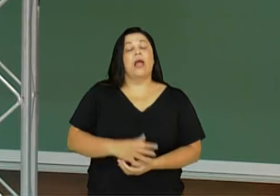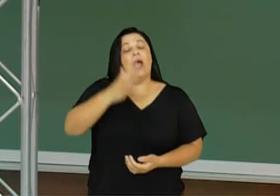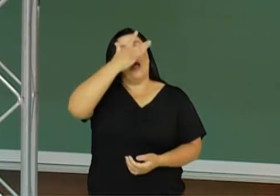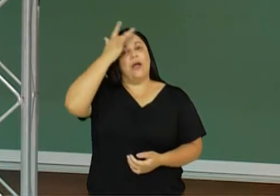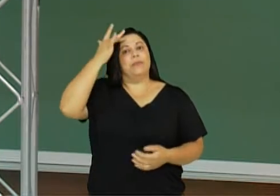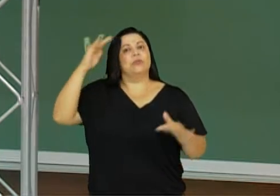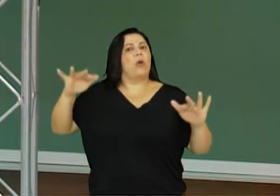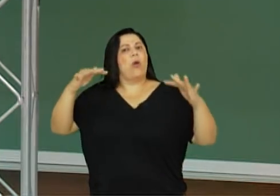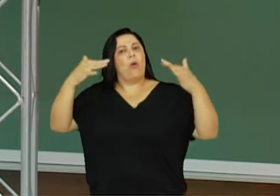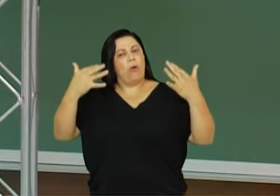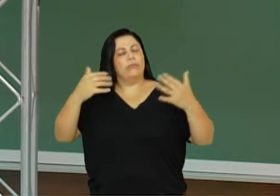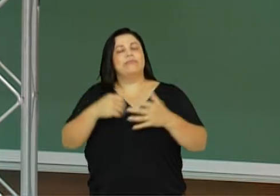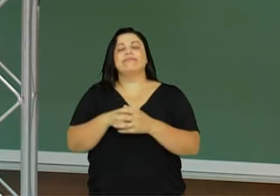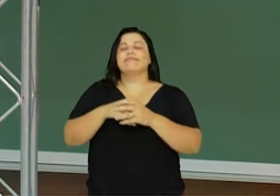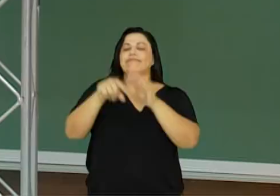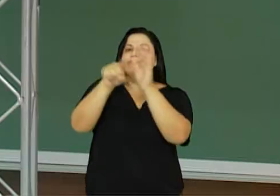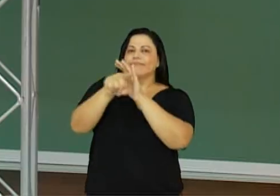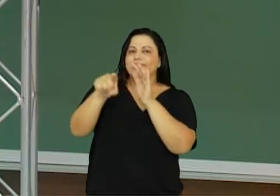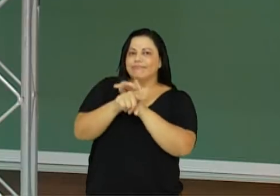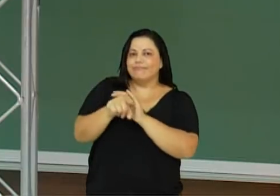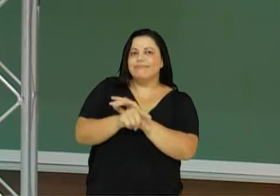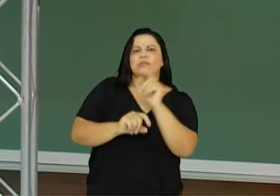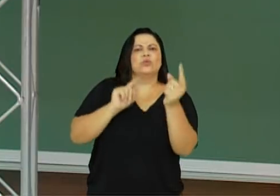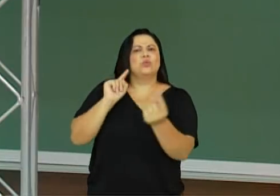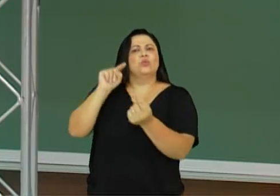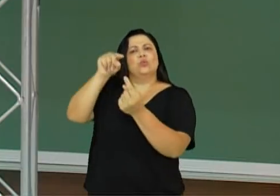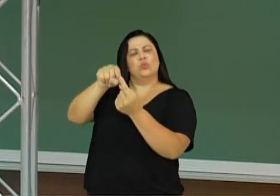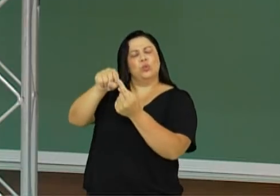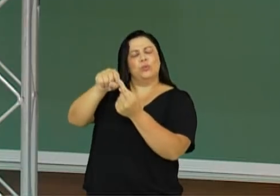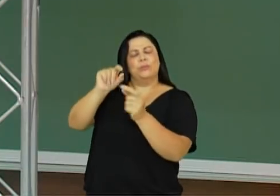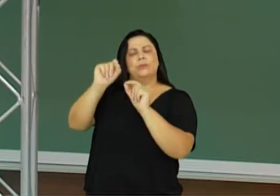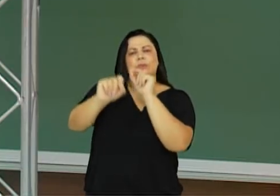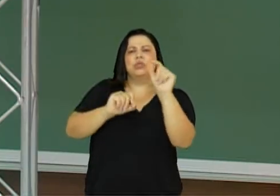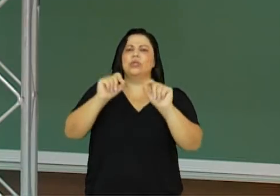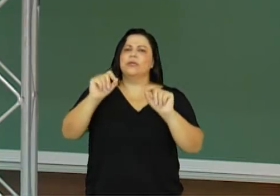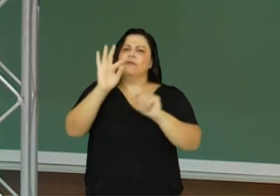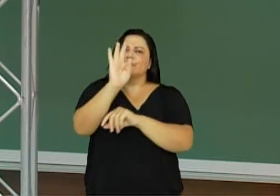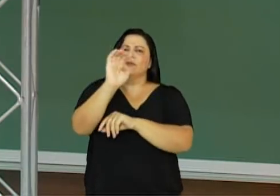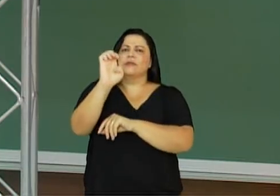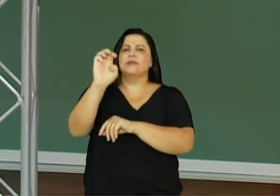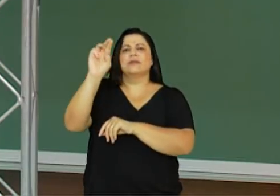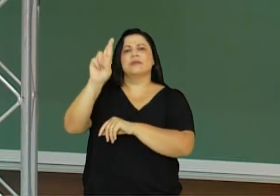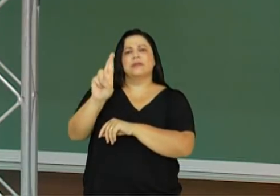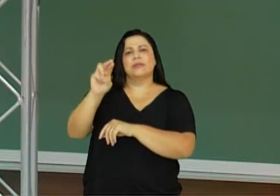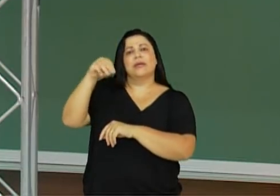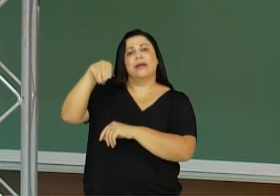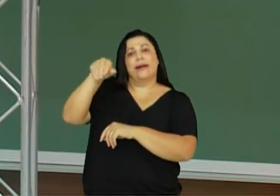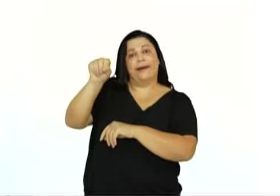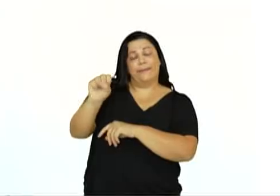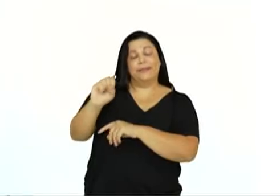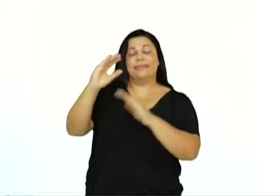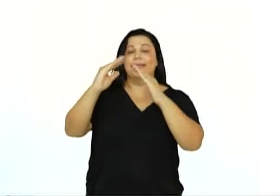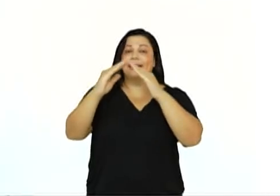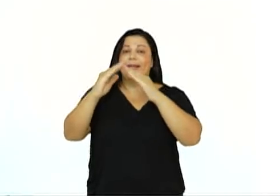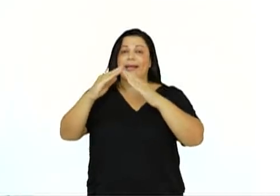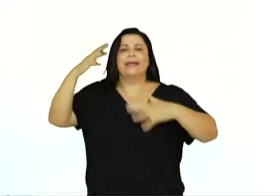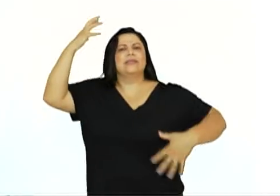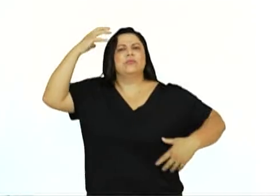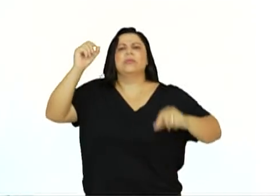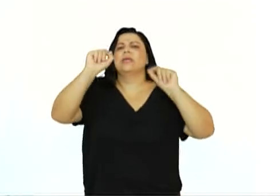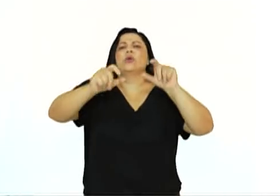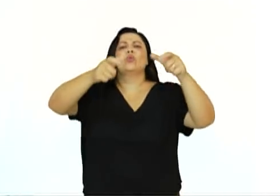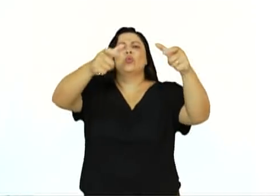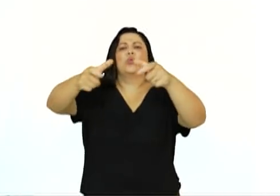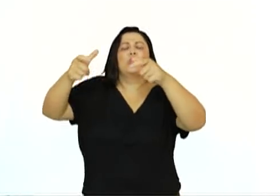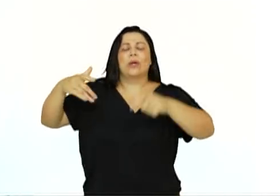Pessoal, correção do quiz, né? Dentre os objetivos dos termas e casas de banho, nós podemos citar que eram espaços